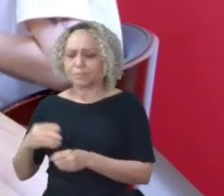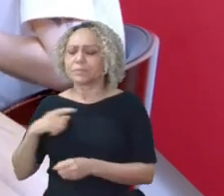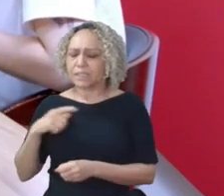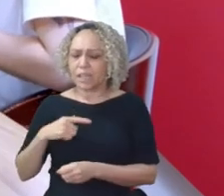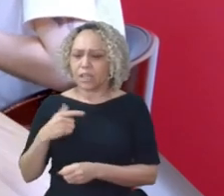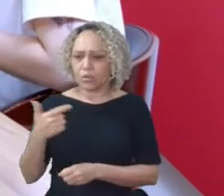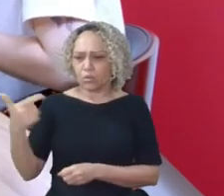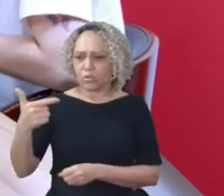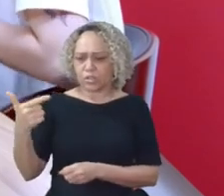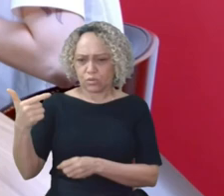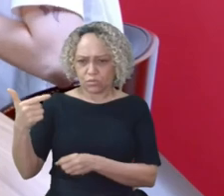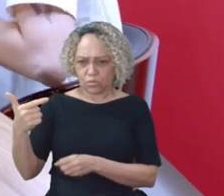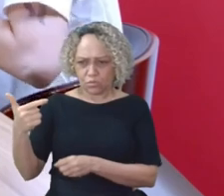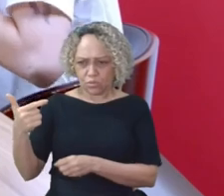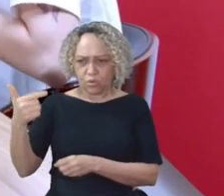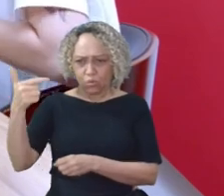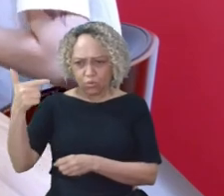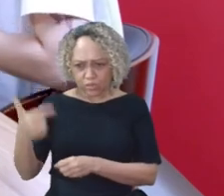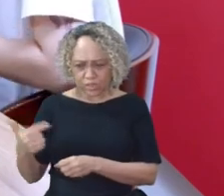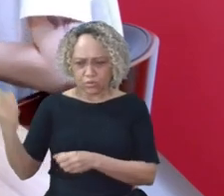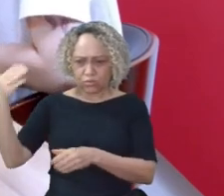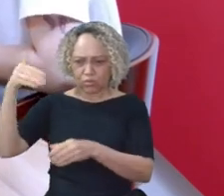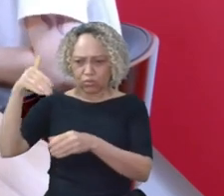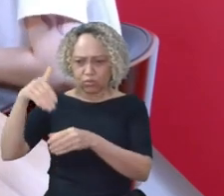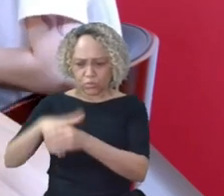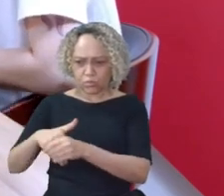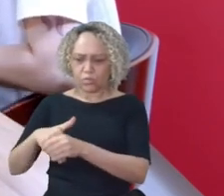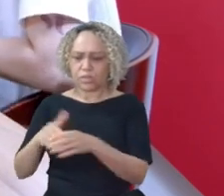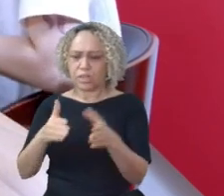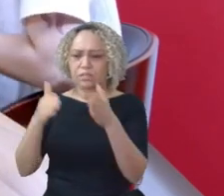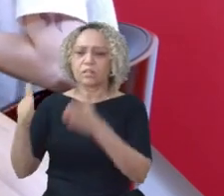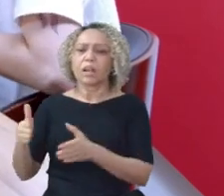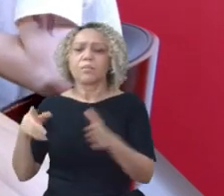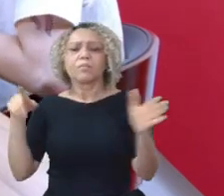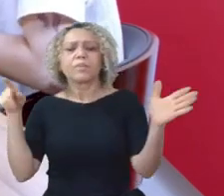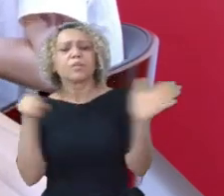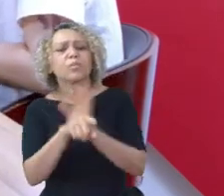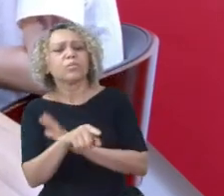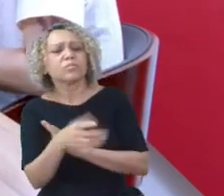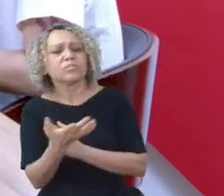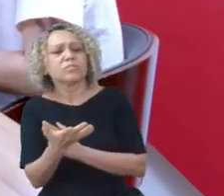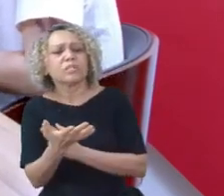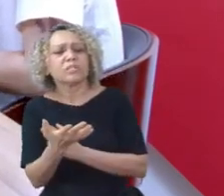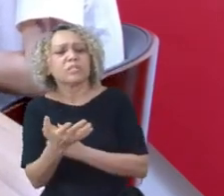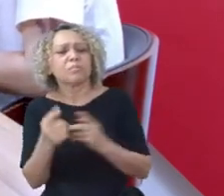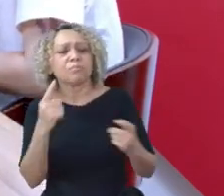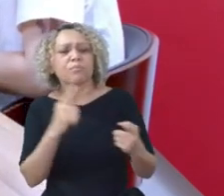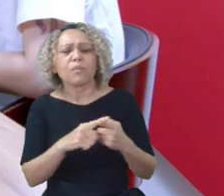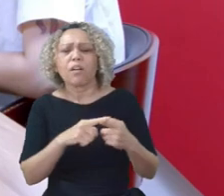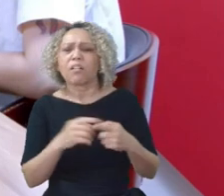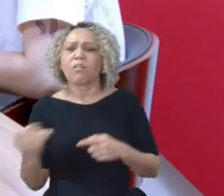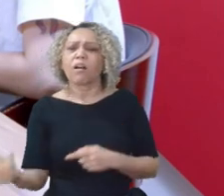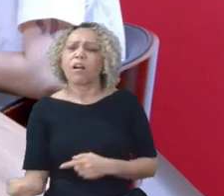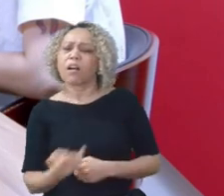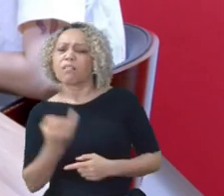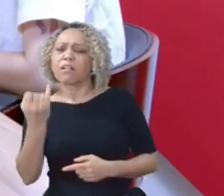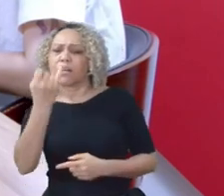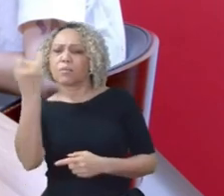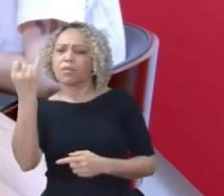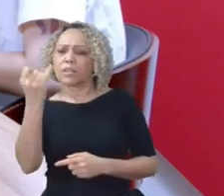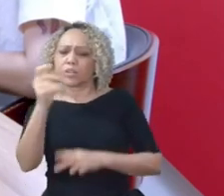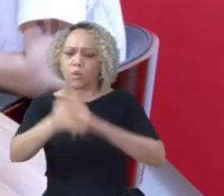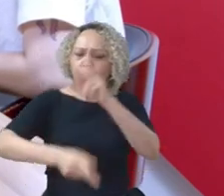do voto da juventude indígena? Qual a importância do voto do povo indígena? Por que é tão importante essa participação? É importante para